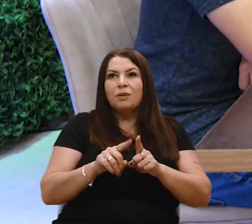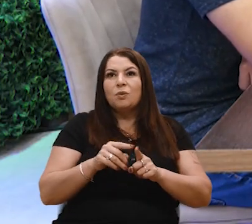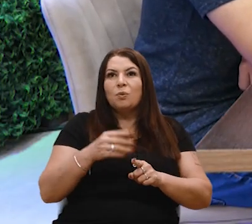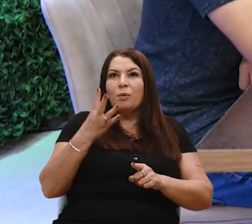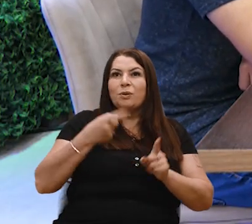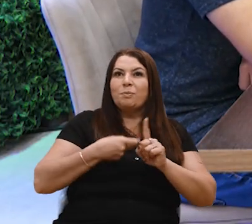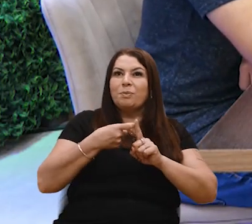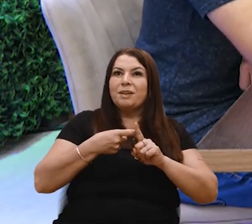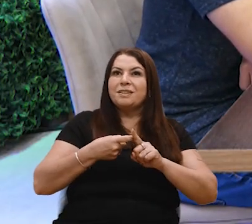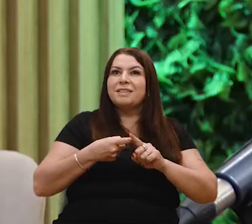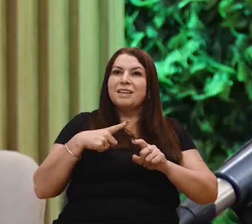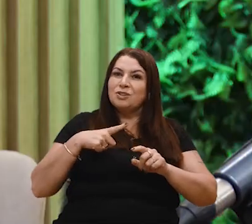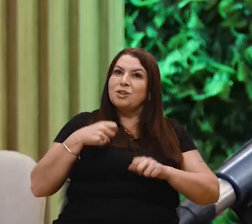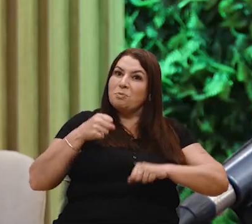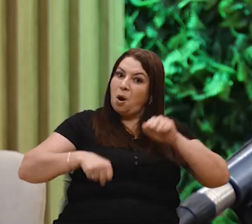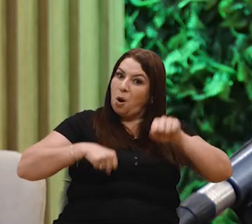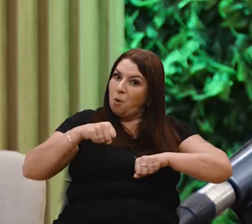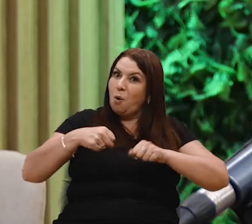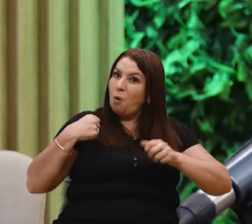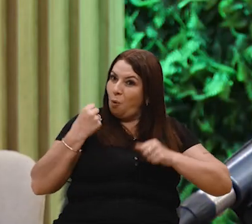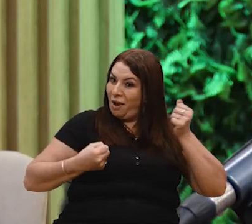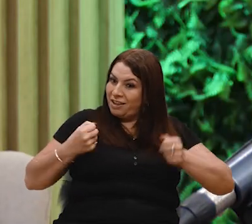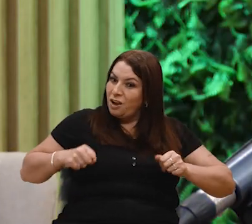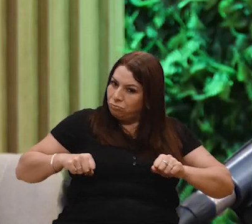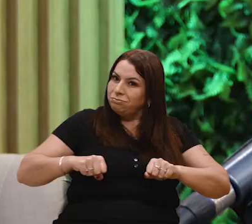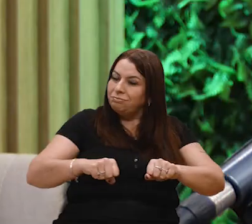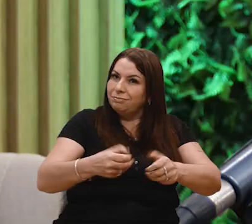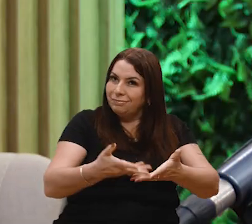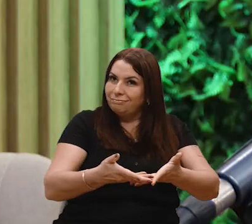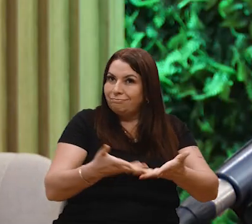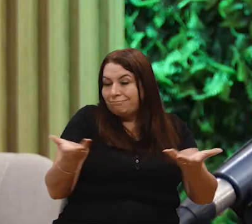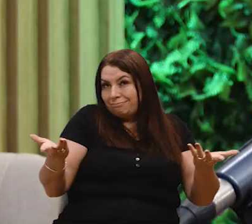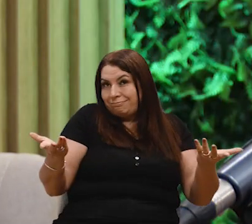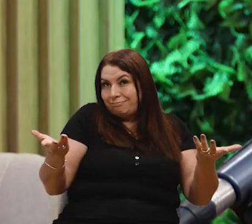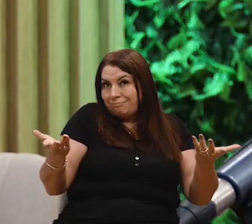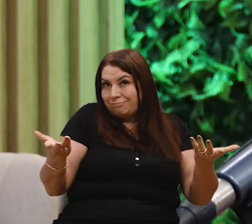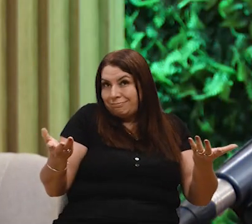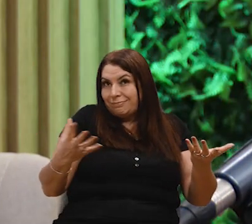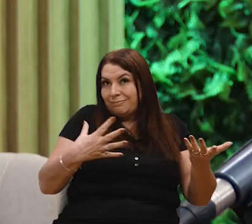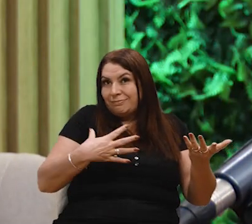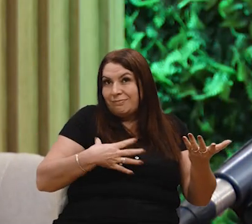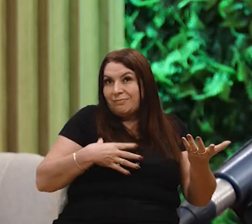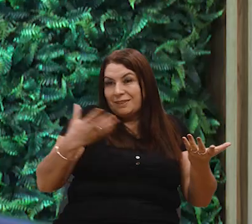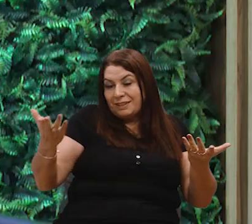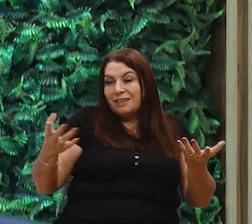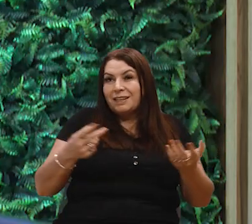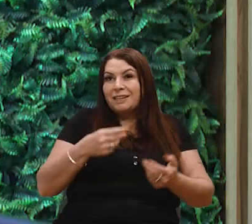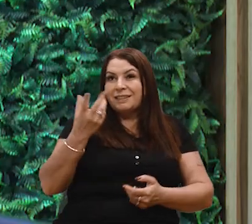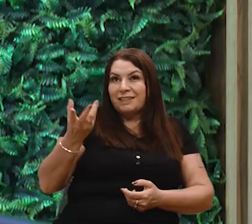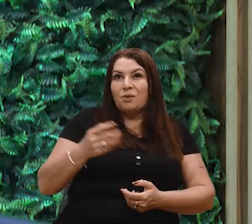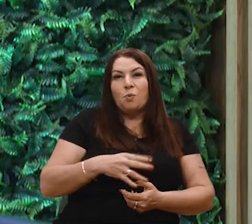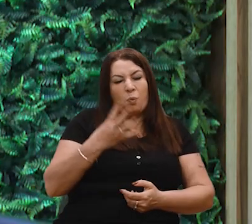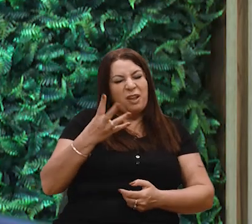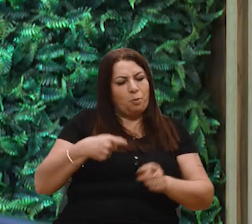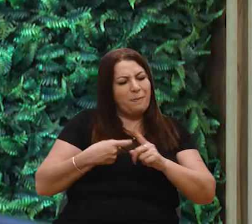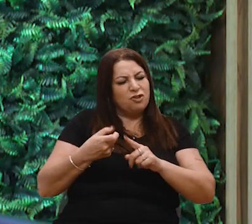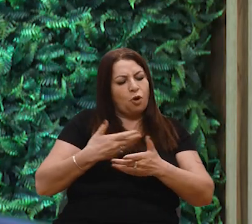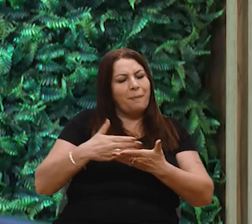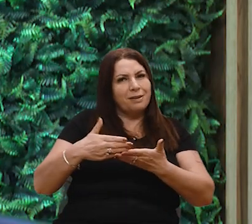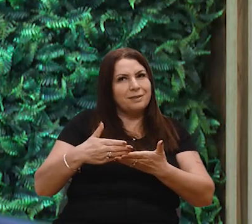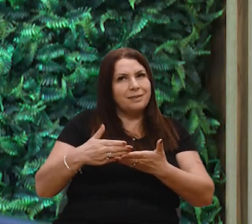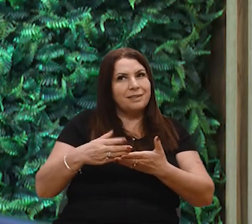meses. ser Então, desde com 4 meses ela já tinha uma corrida. Olha que loucura. Então, desde Filha de peixe. 4 meses, 4 meses já